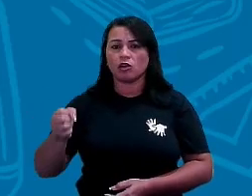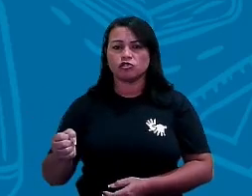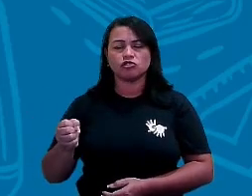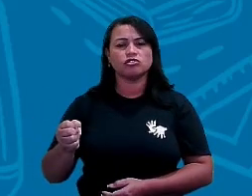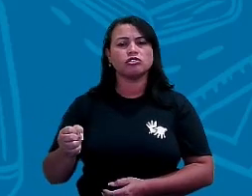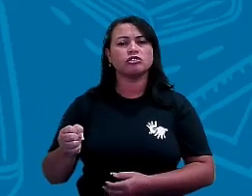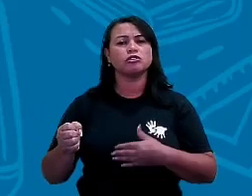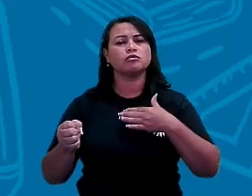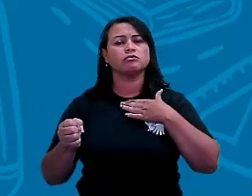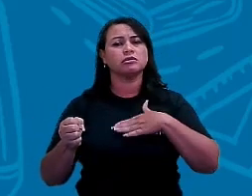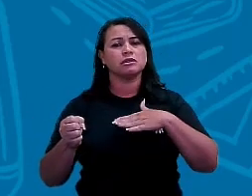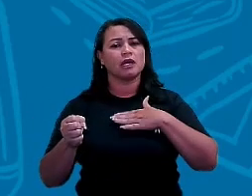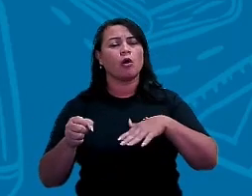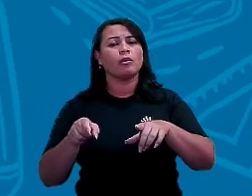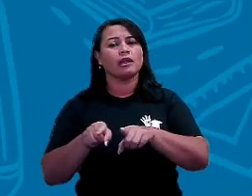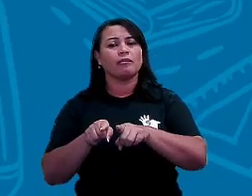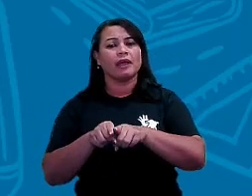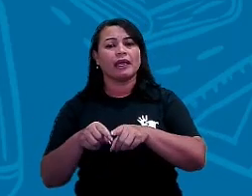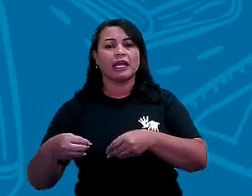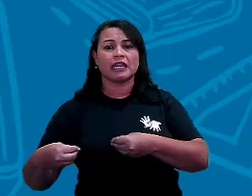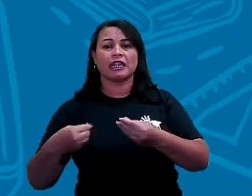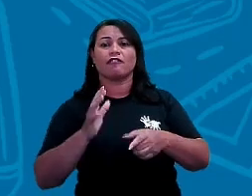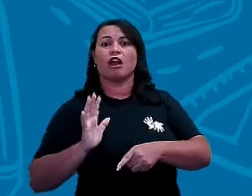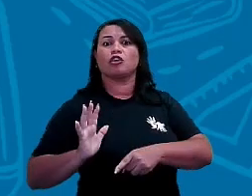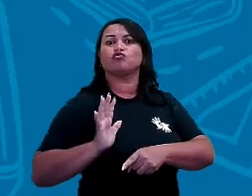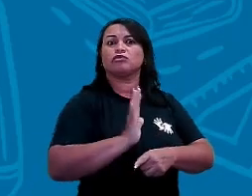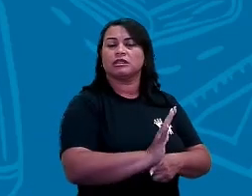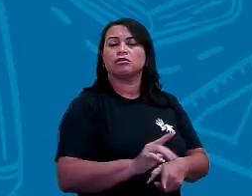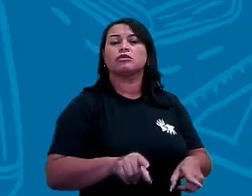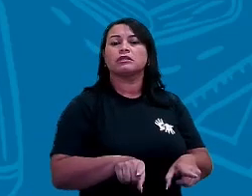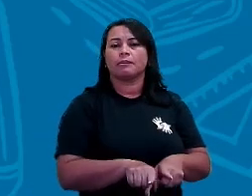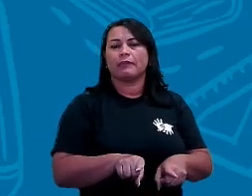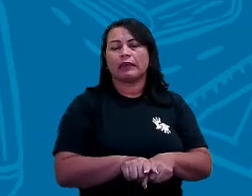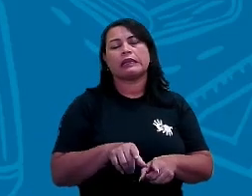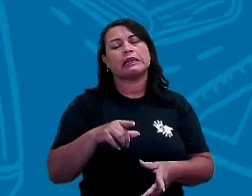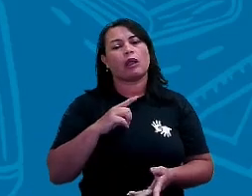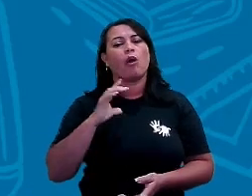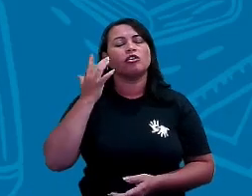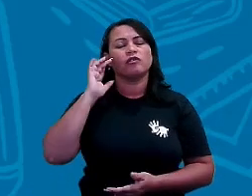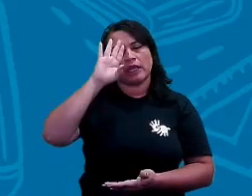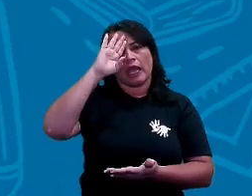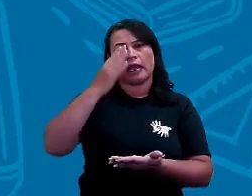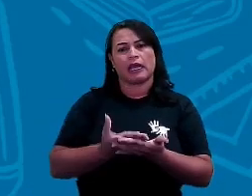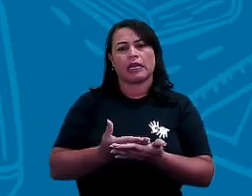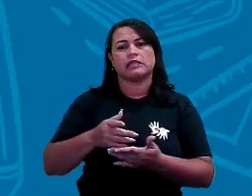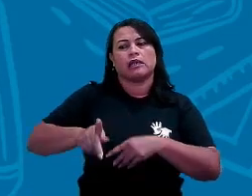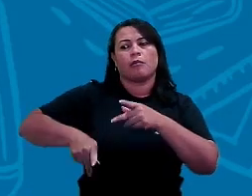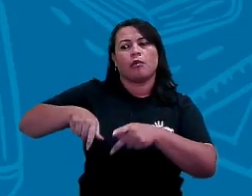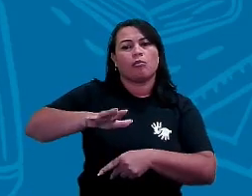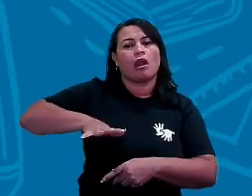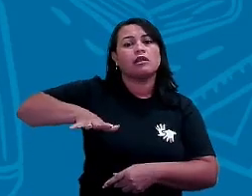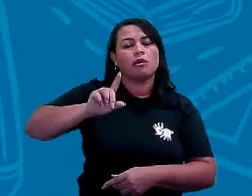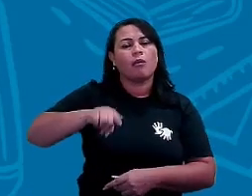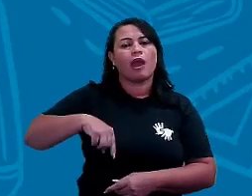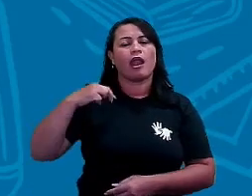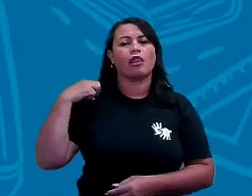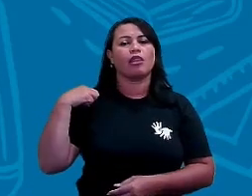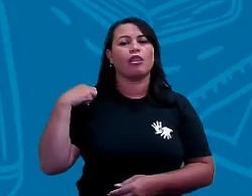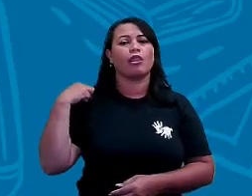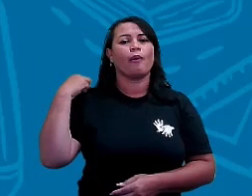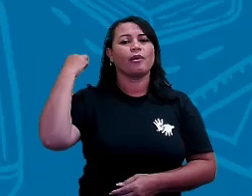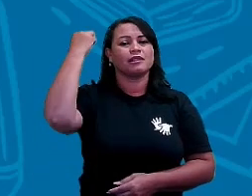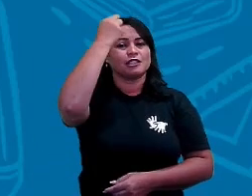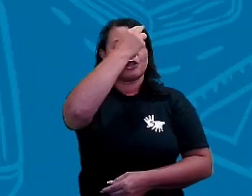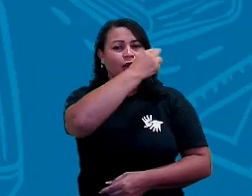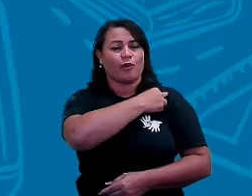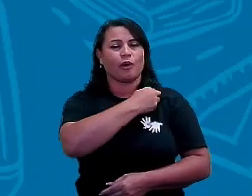alento, forneciam armas aos nossos bravos soldados. De acordo com a crença popular, era Nossa Senhora com o